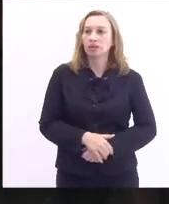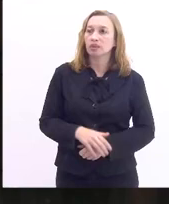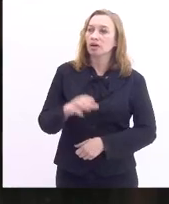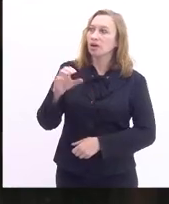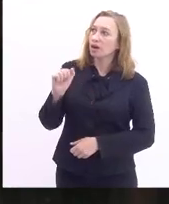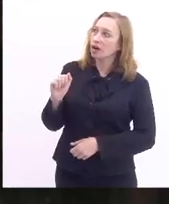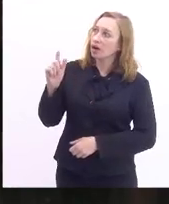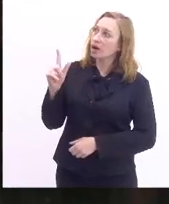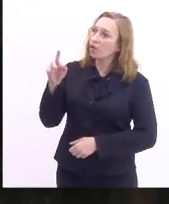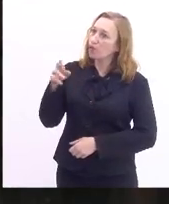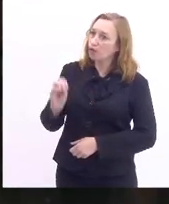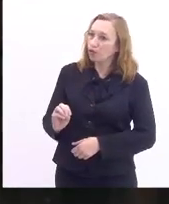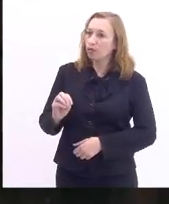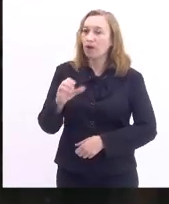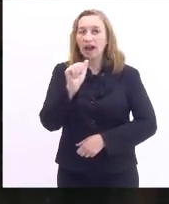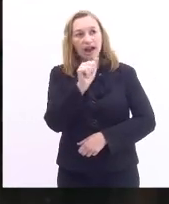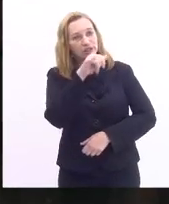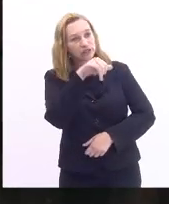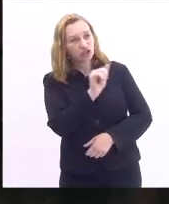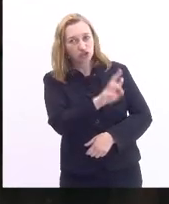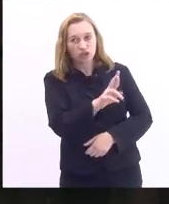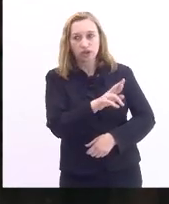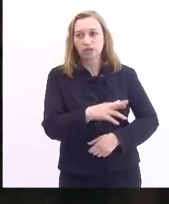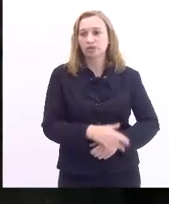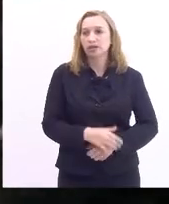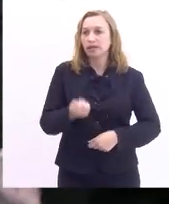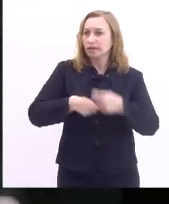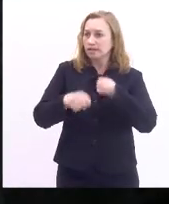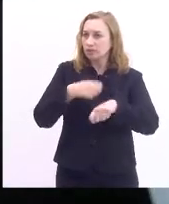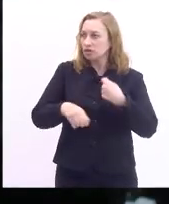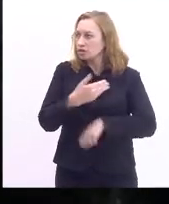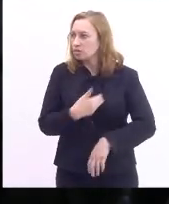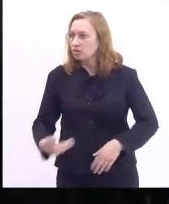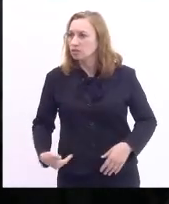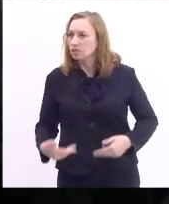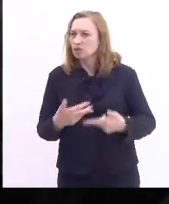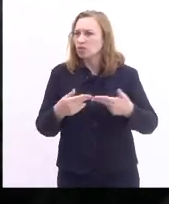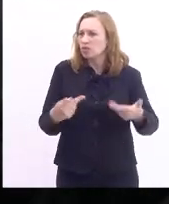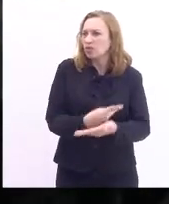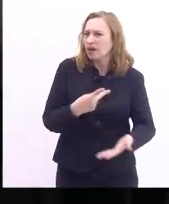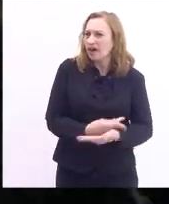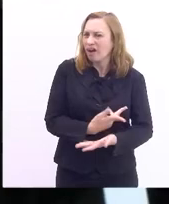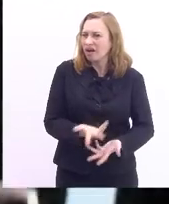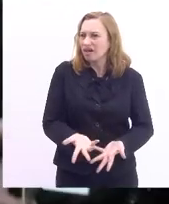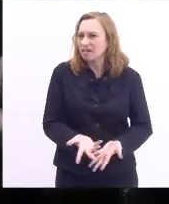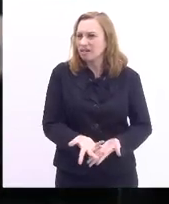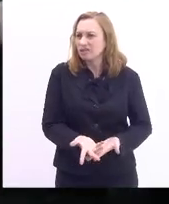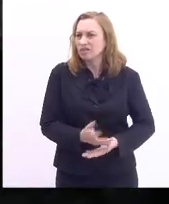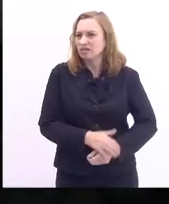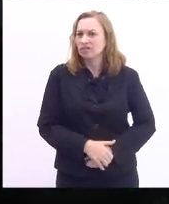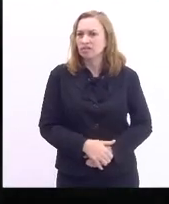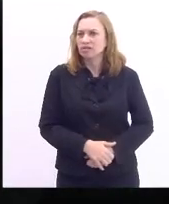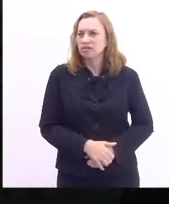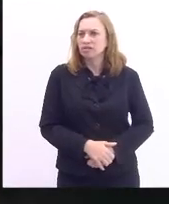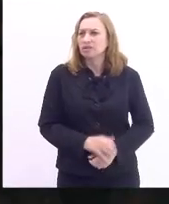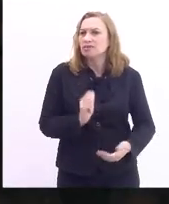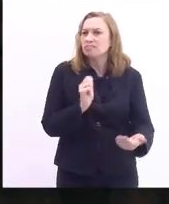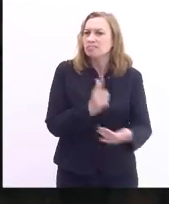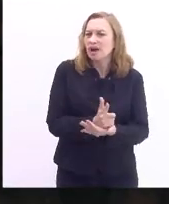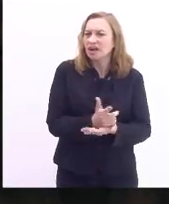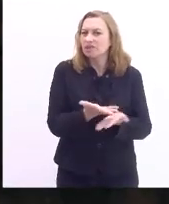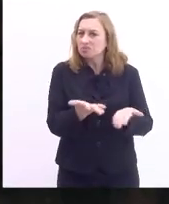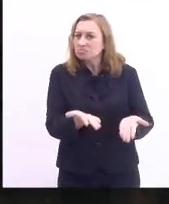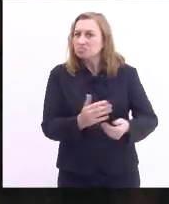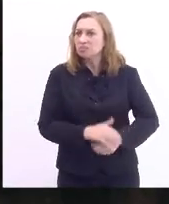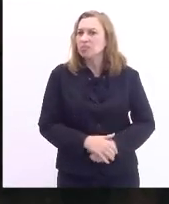Álvaro o doutor o artista a pena de se você tá na gestação porque assim na coisa tá errado vou você você paga